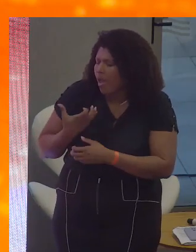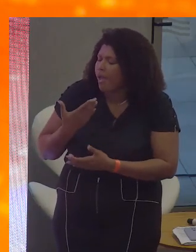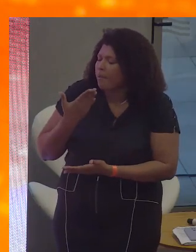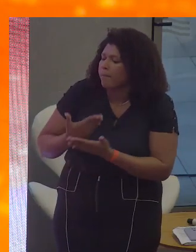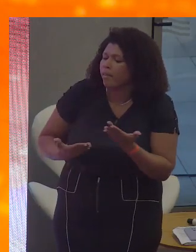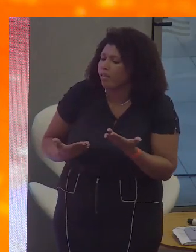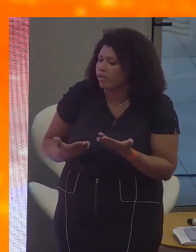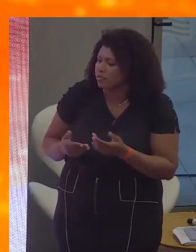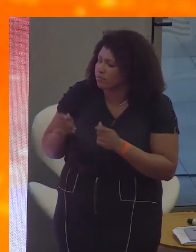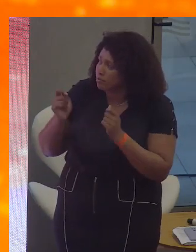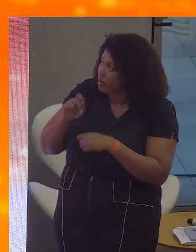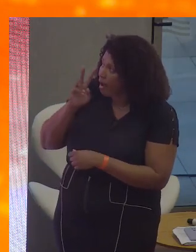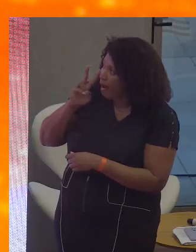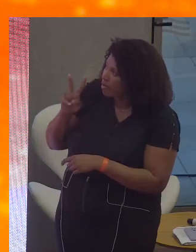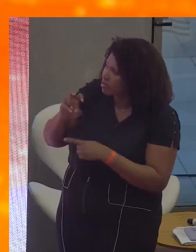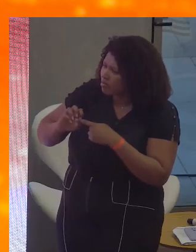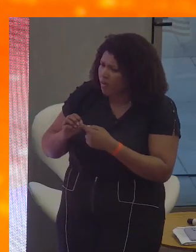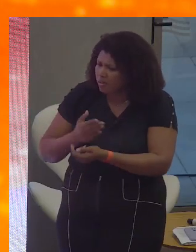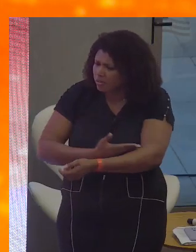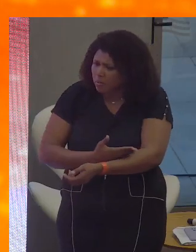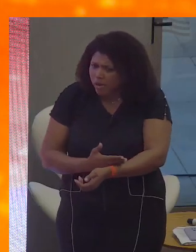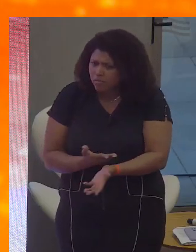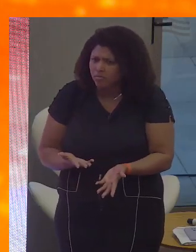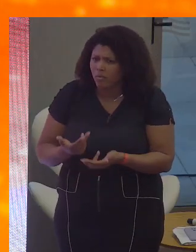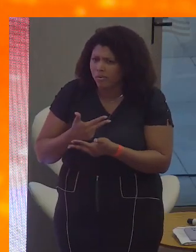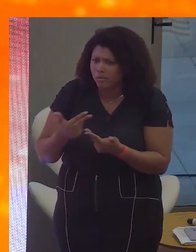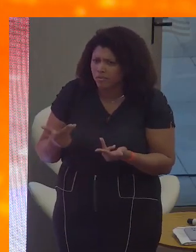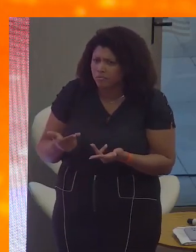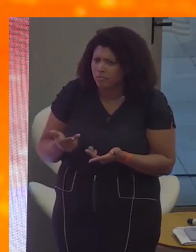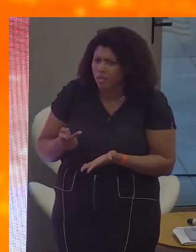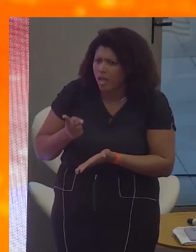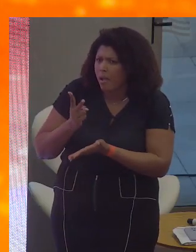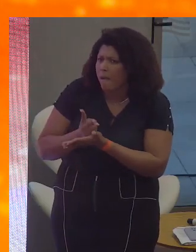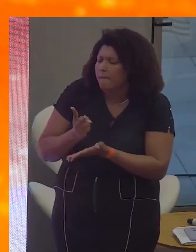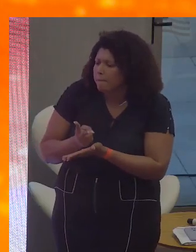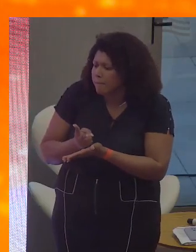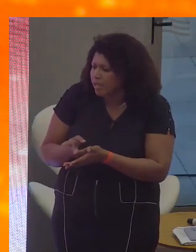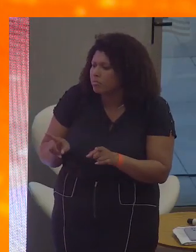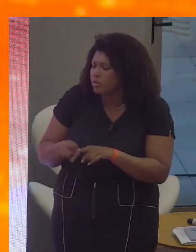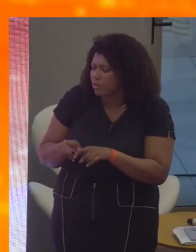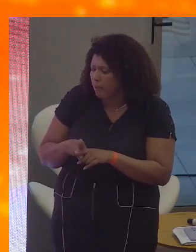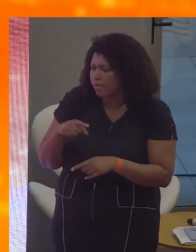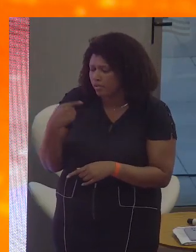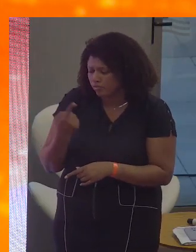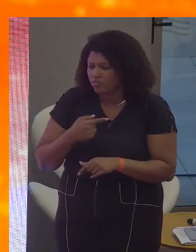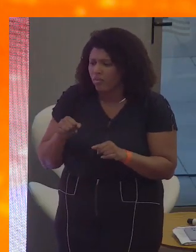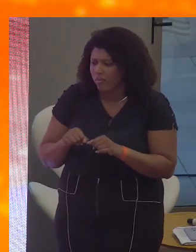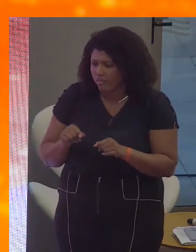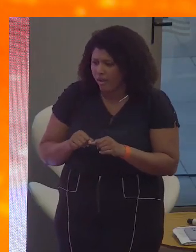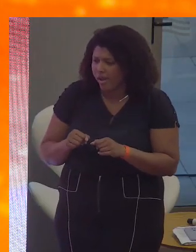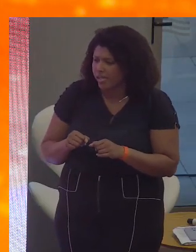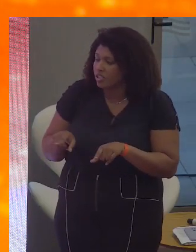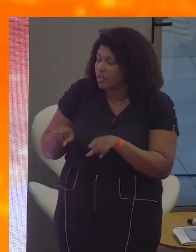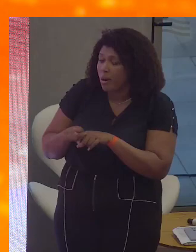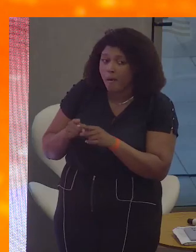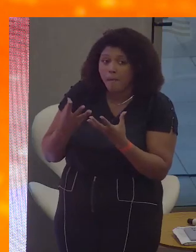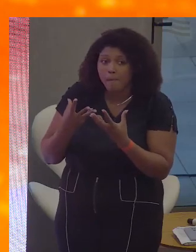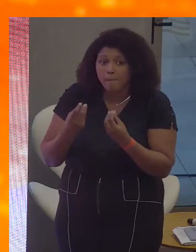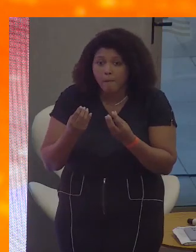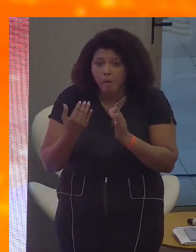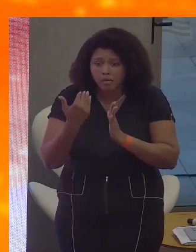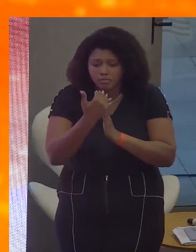fazeolus vulgaris, o feijão branco e a garcínia. Então, a mesma correlação a gente faz. Quantas publicações nós temos